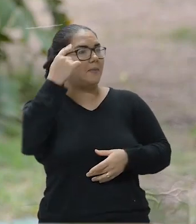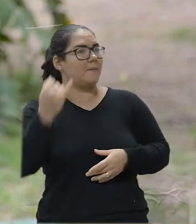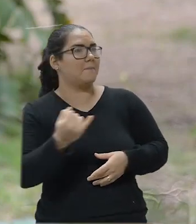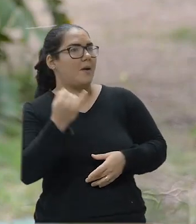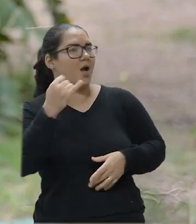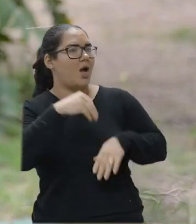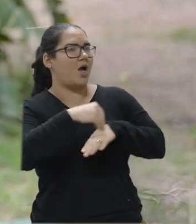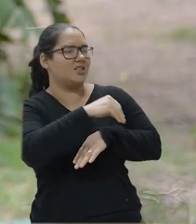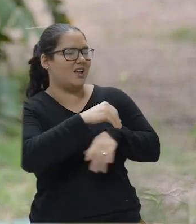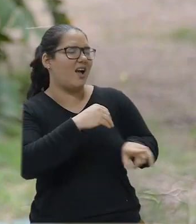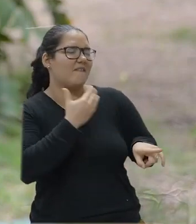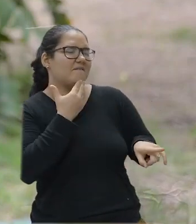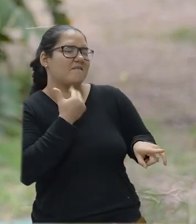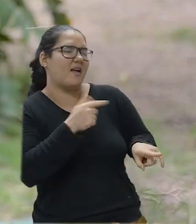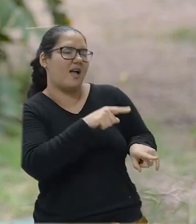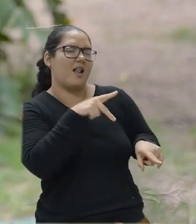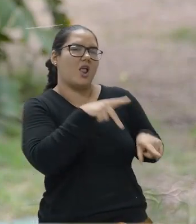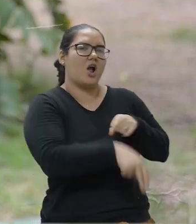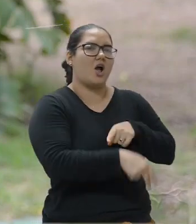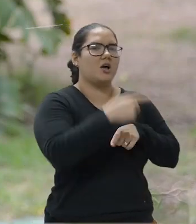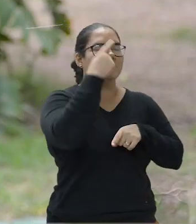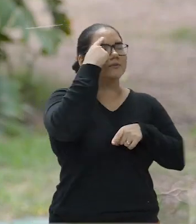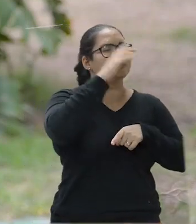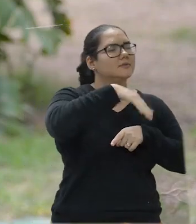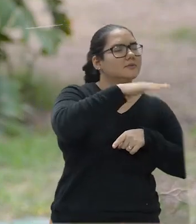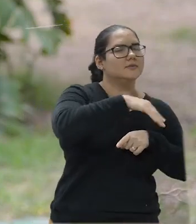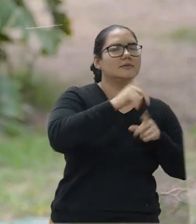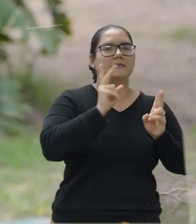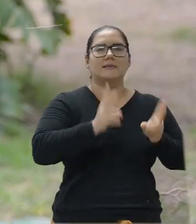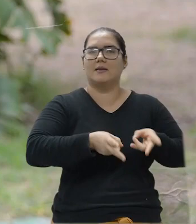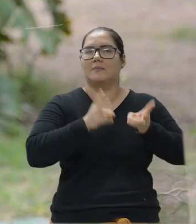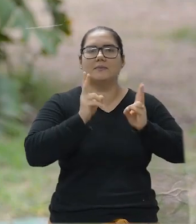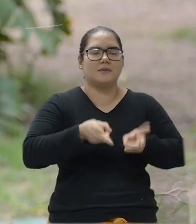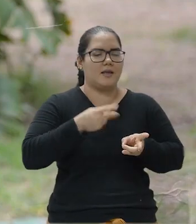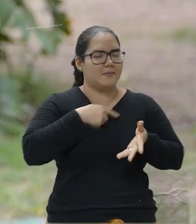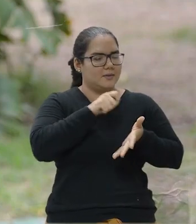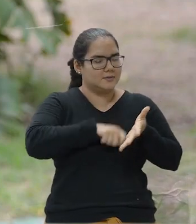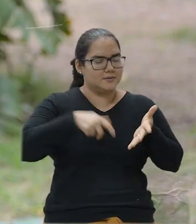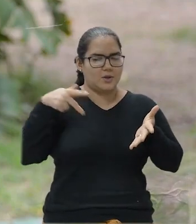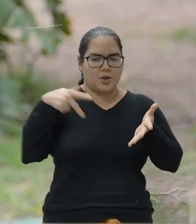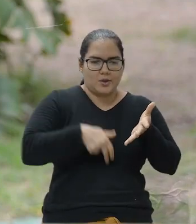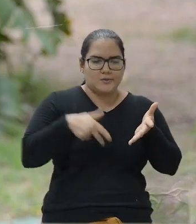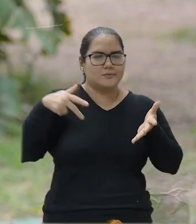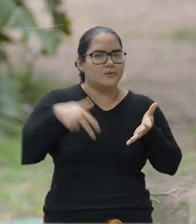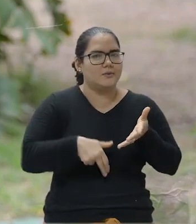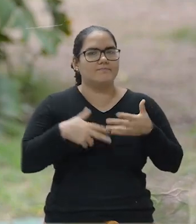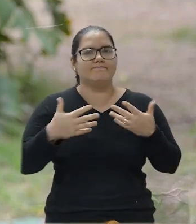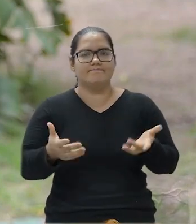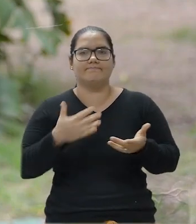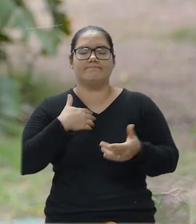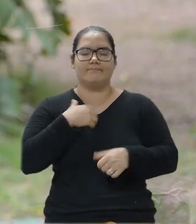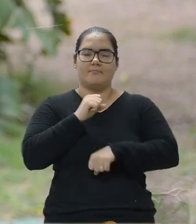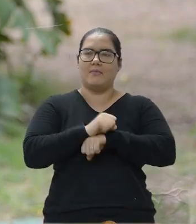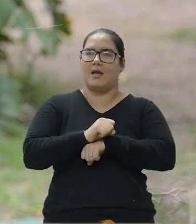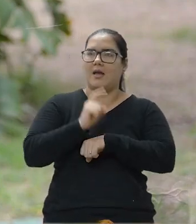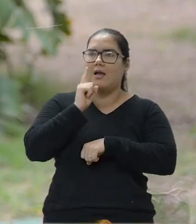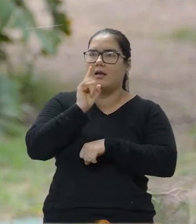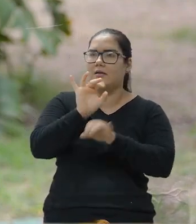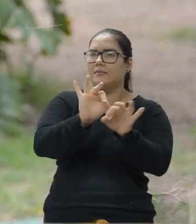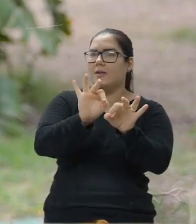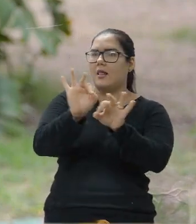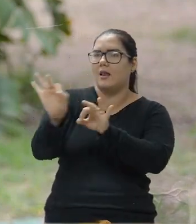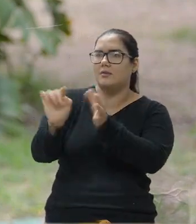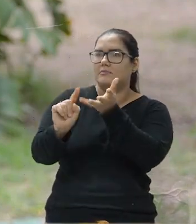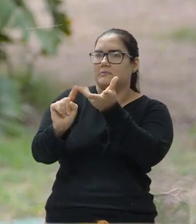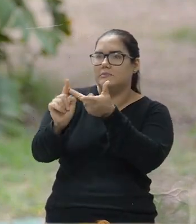segundo pensavam, valia a interrupção do fluxo do meu pensamento ou da minha escrita. Então, eu